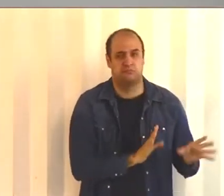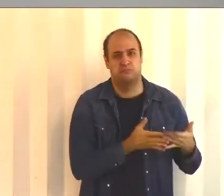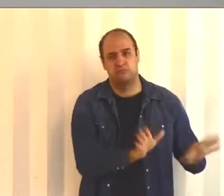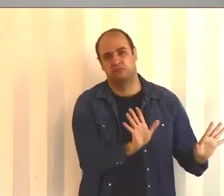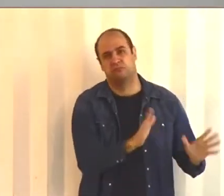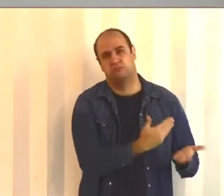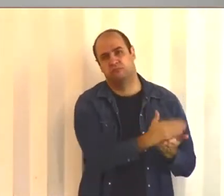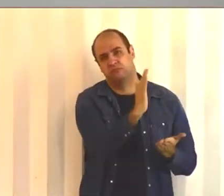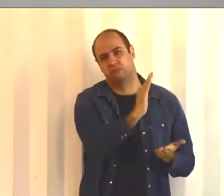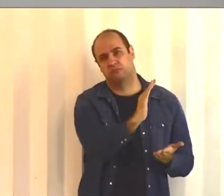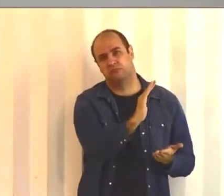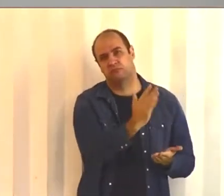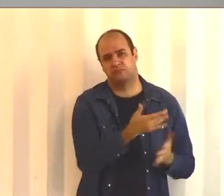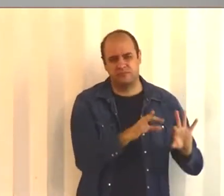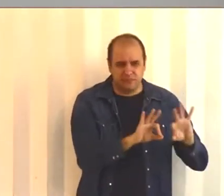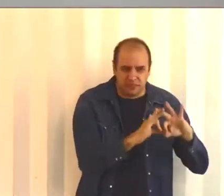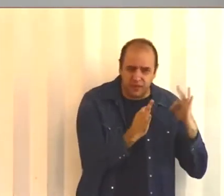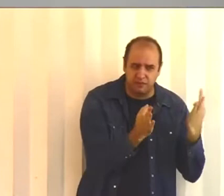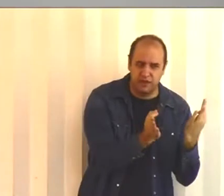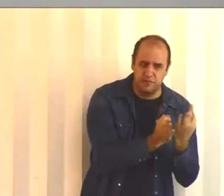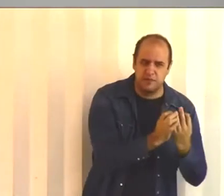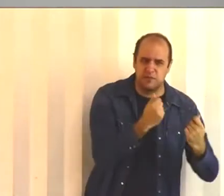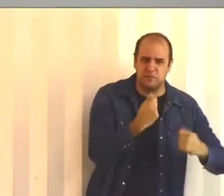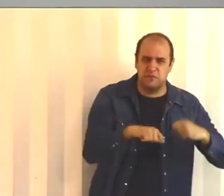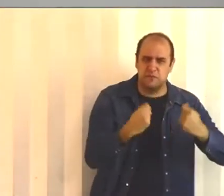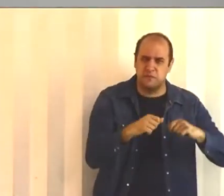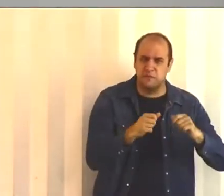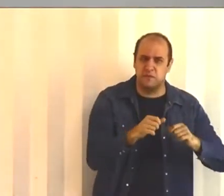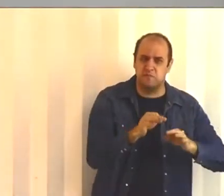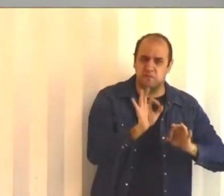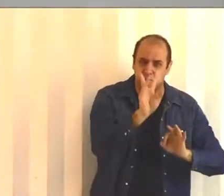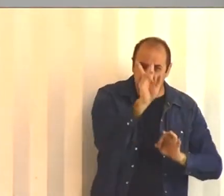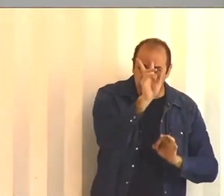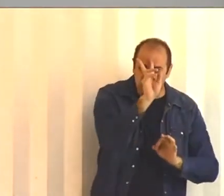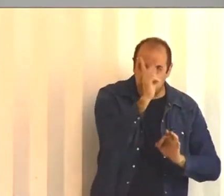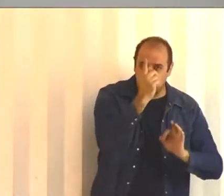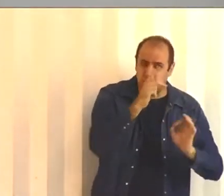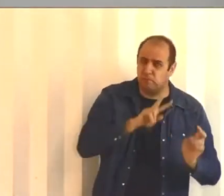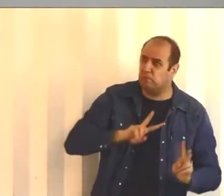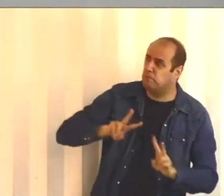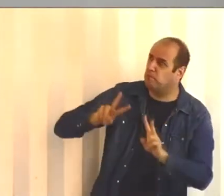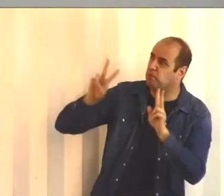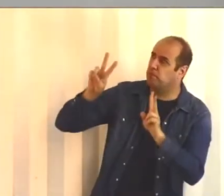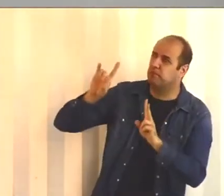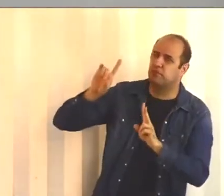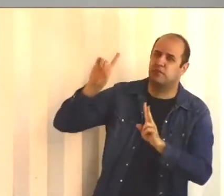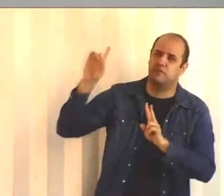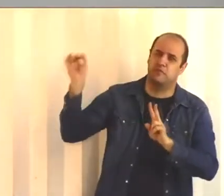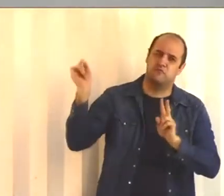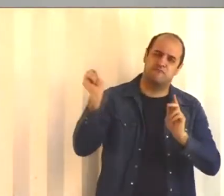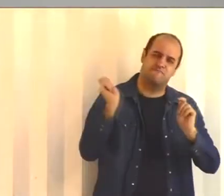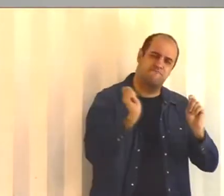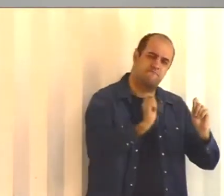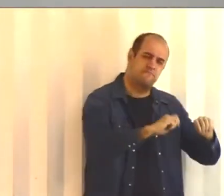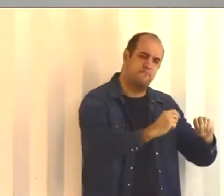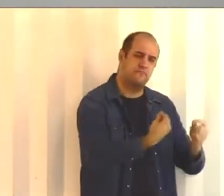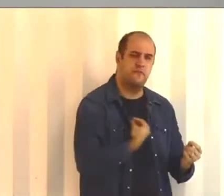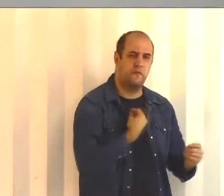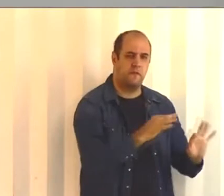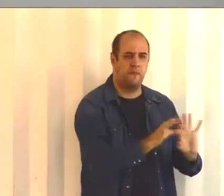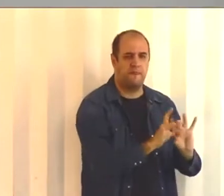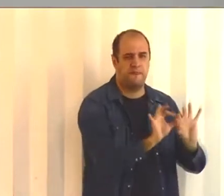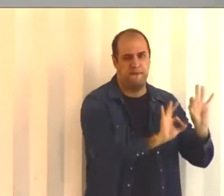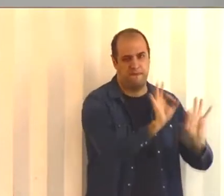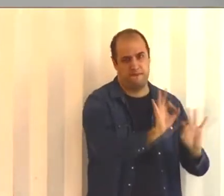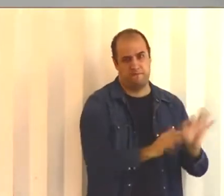essa instituição precisa se converter à suficiência de Deus. Veja, quando nós falamos de